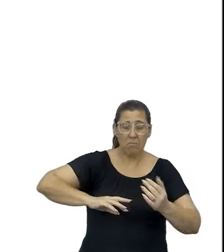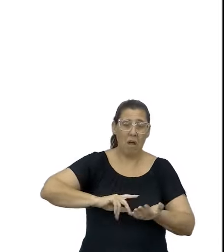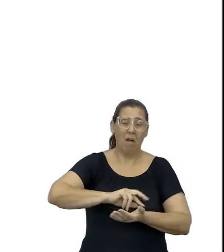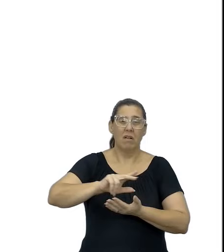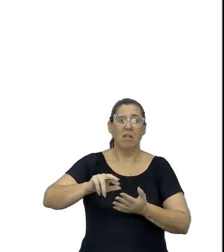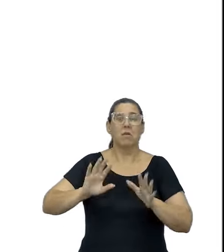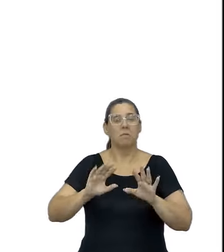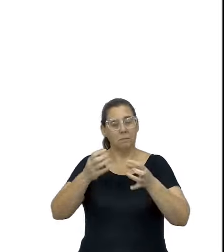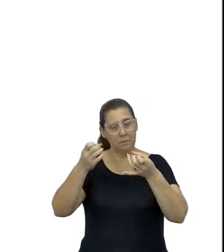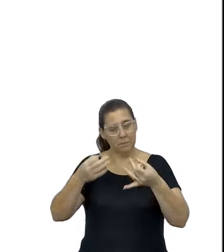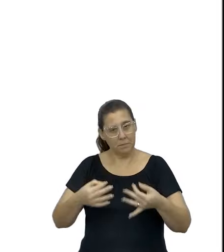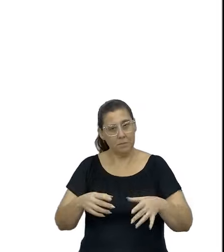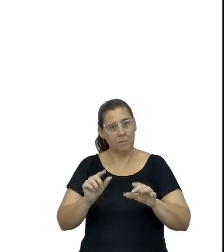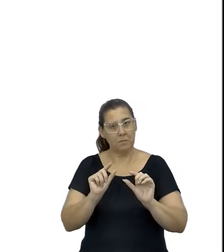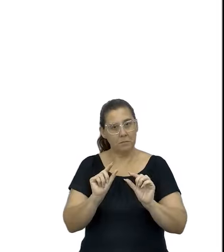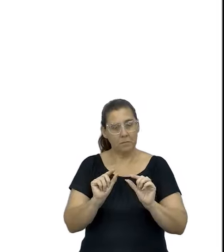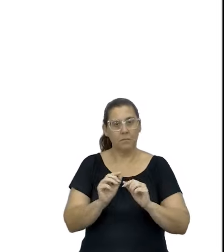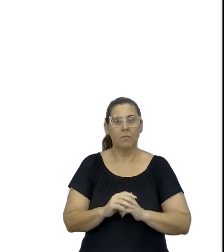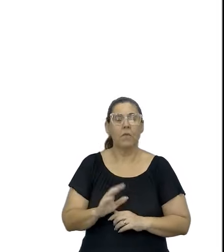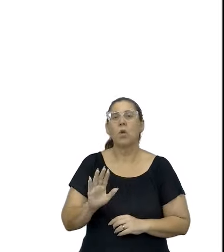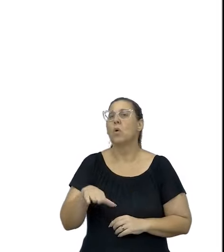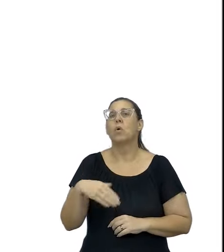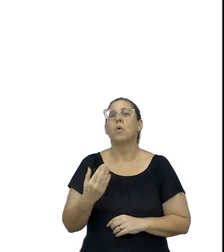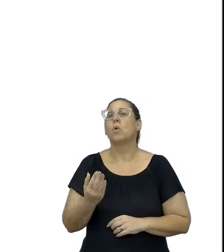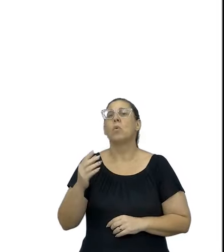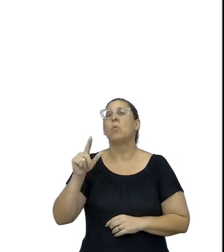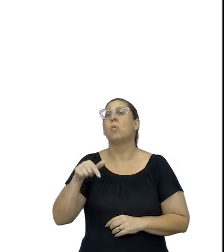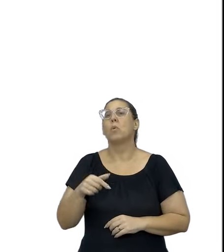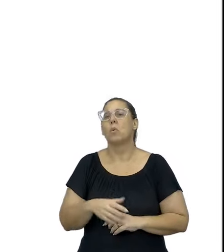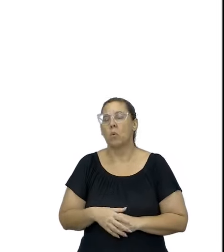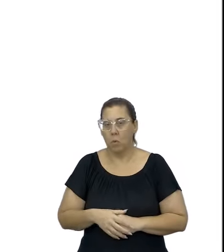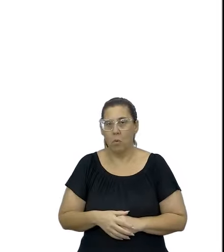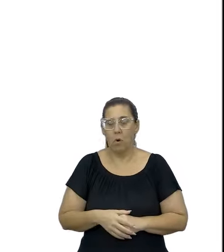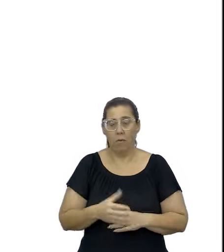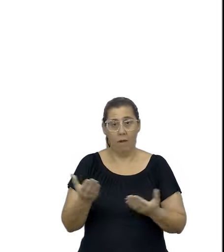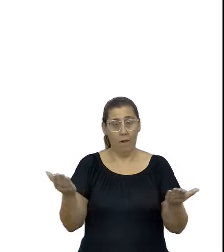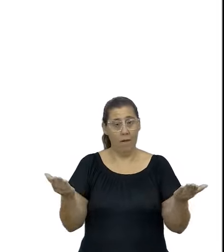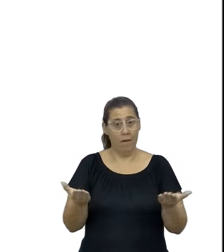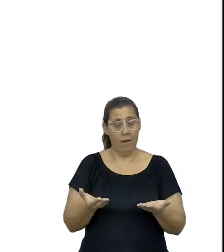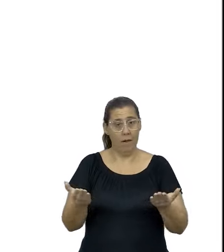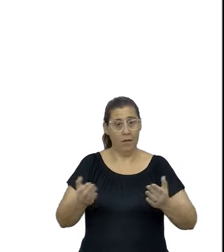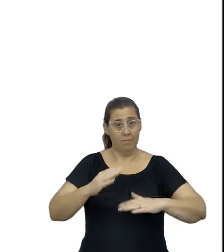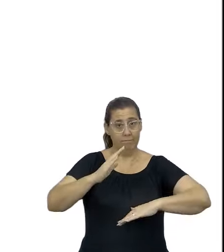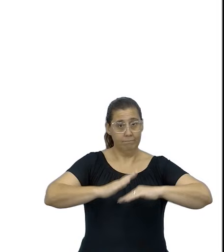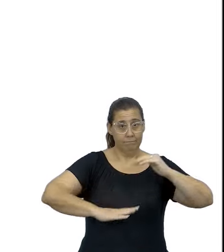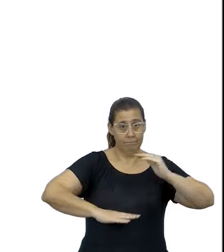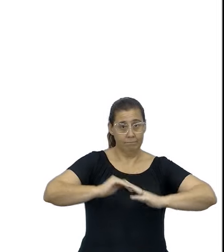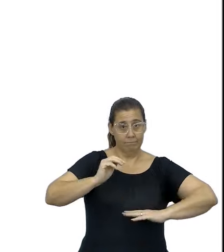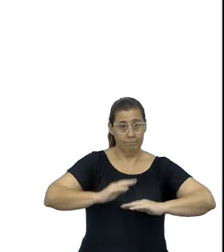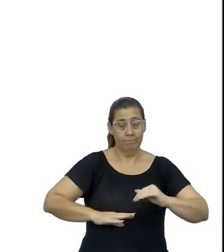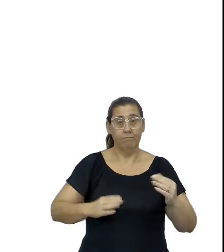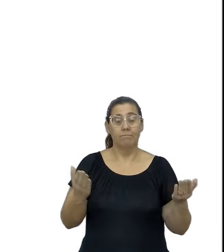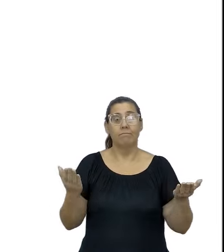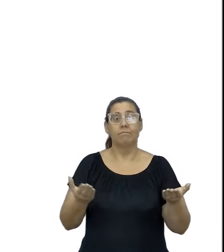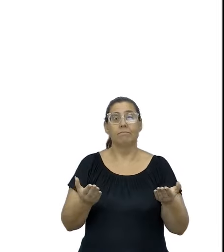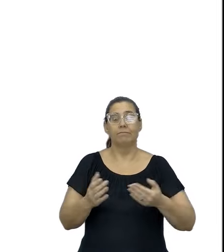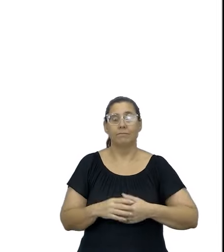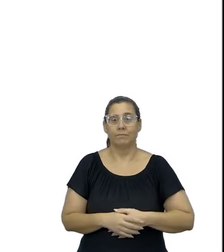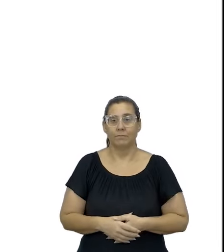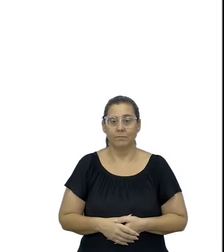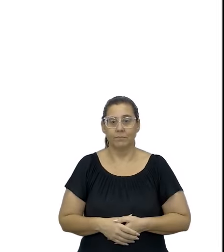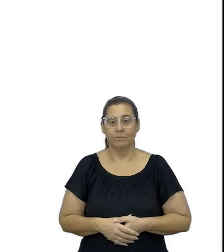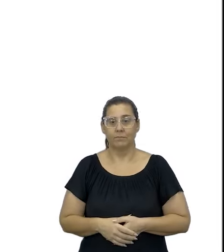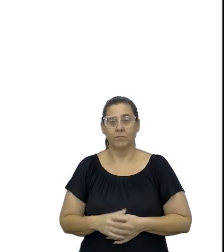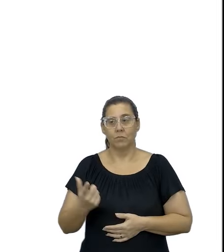iremos falar um pouquinho sobre elas. Quais serão as habilidades que estão em jogo nessa atividade? Então, vamos falar um pouquinho